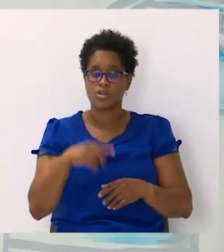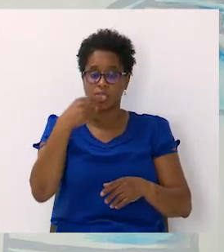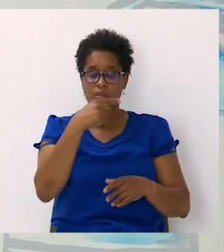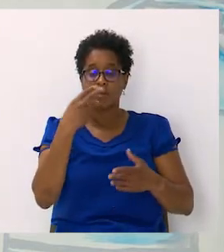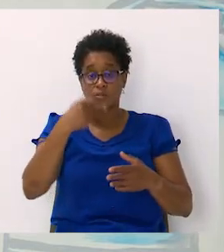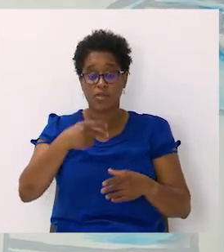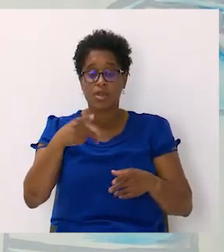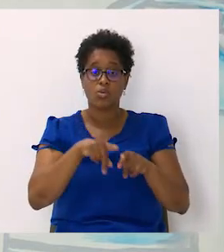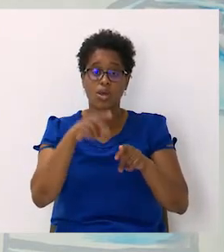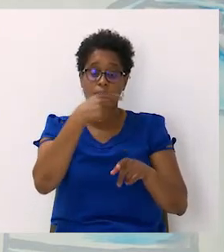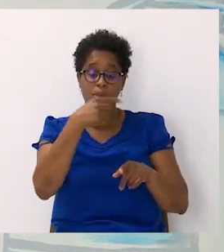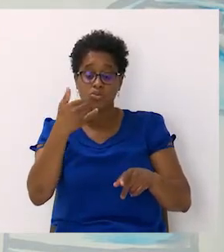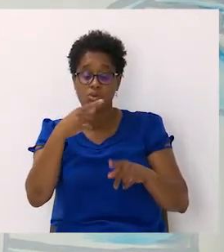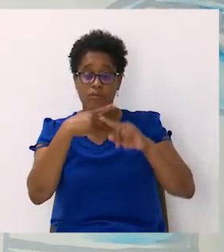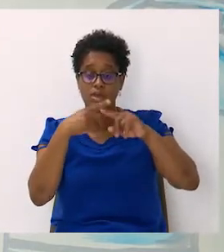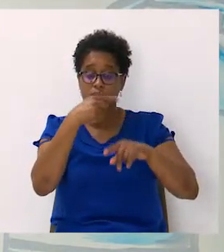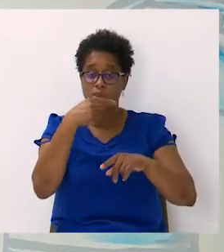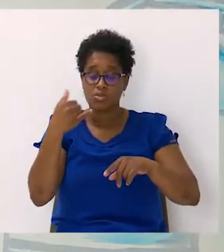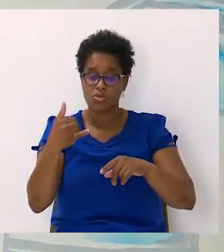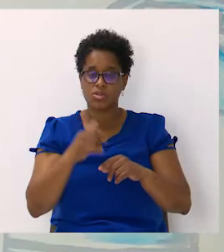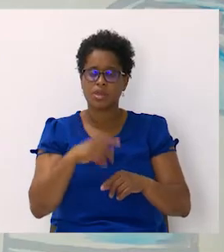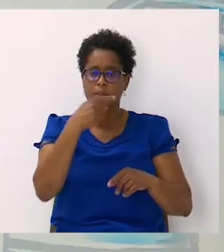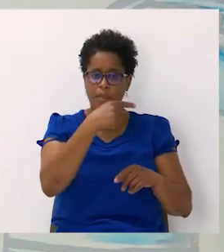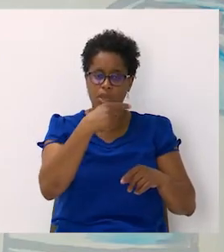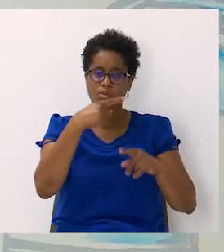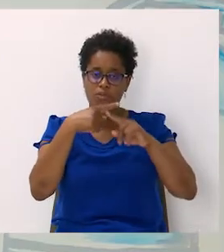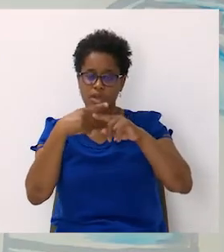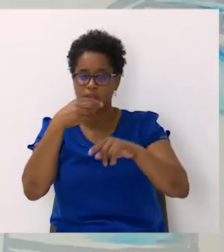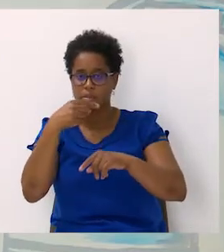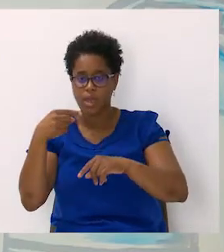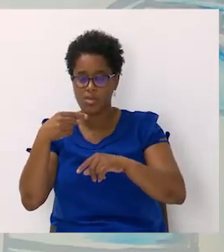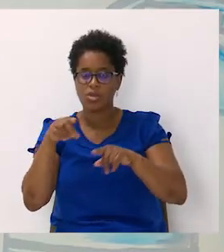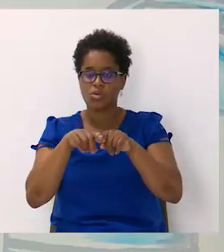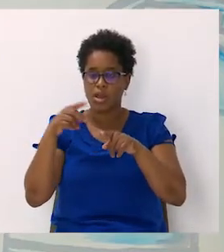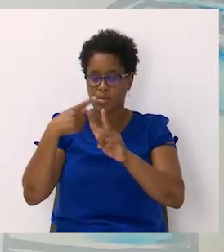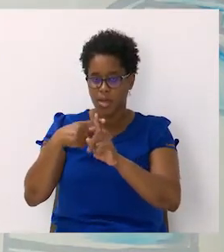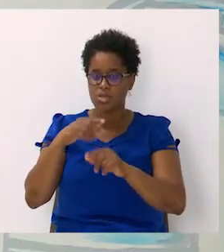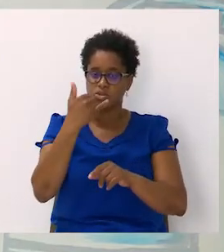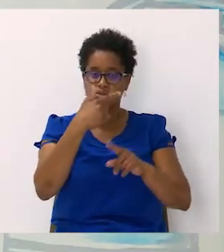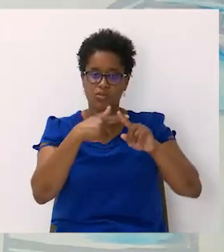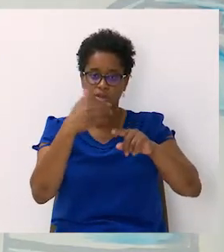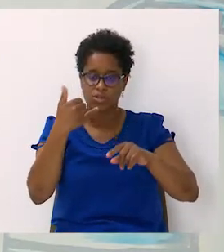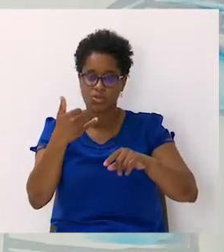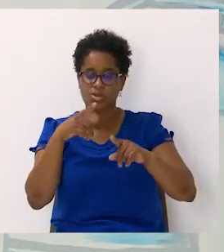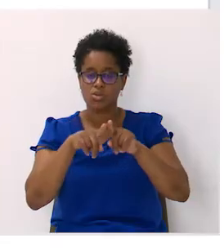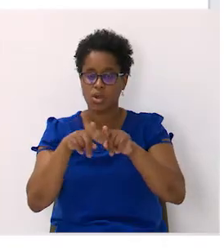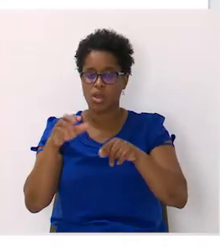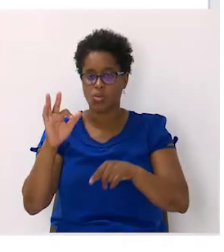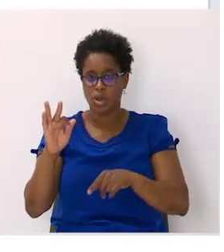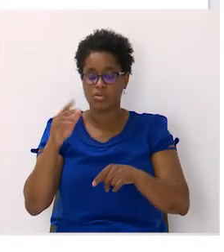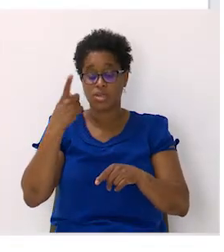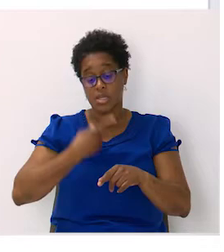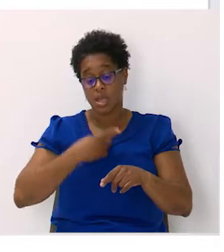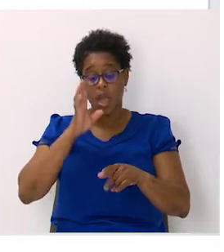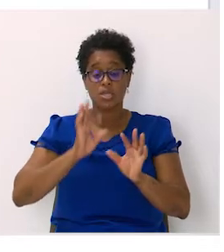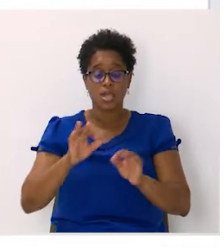2 vezes menos 2. Menos vezes menos dá mais, 2 vezes 2 dá 4.